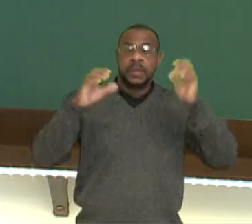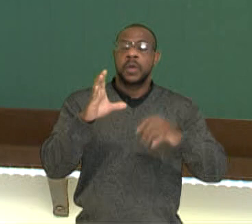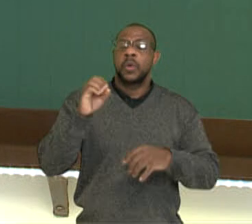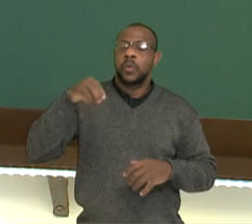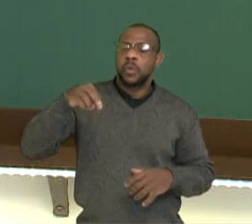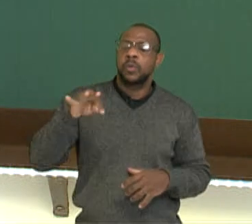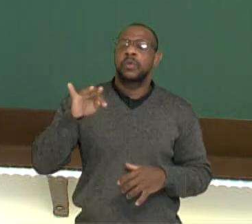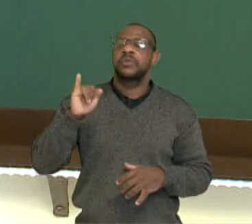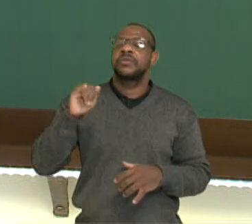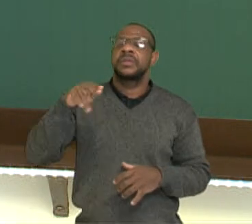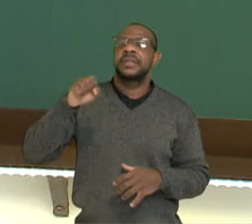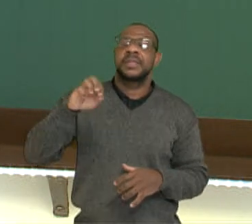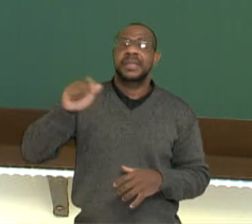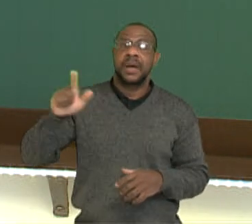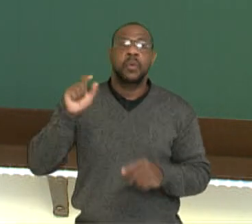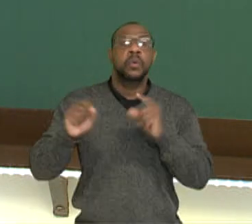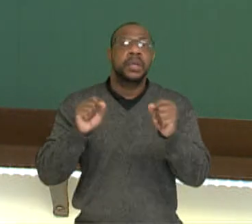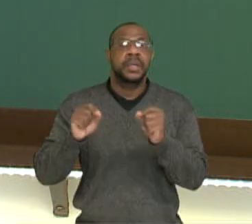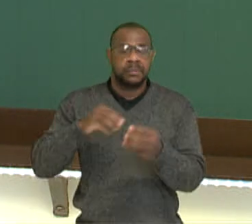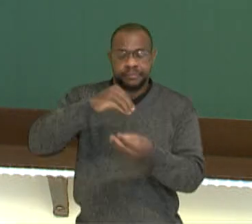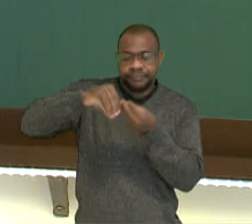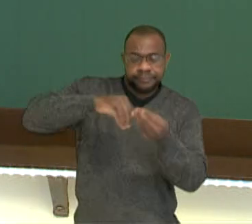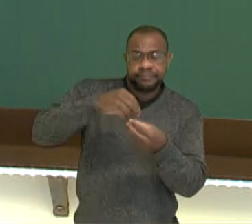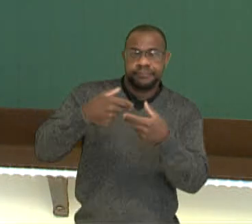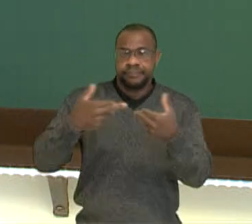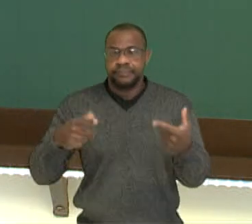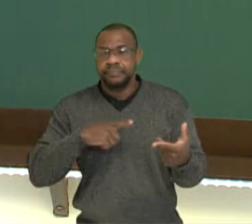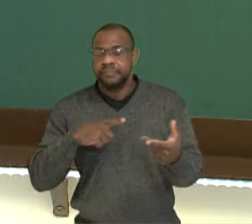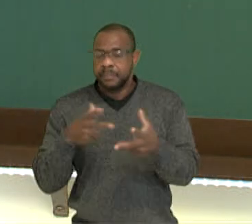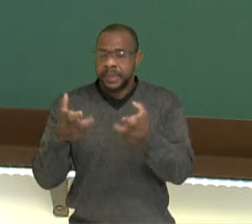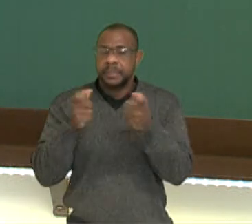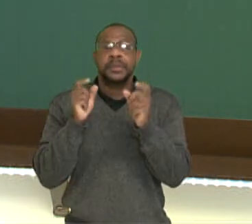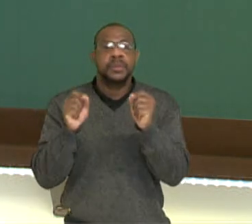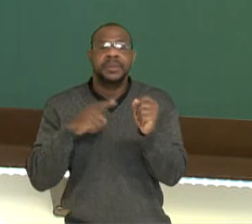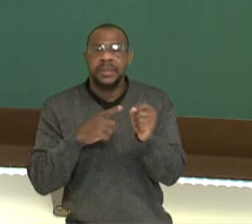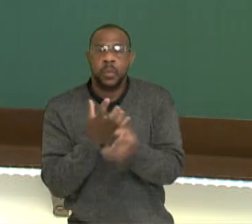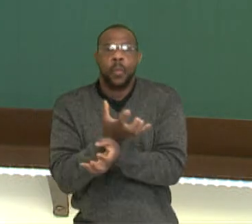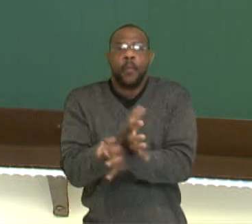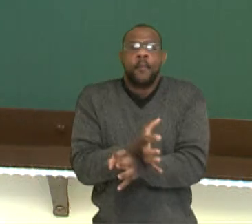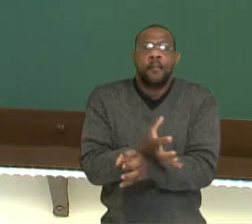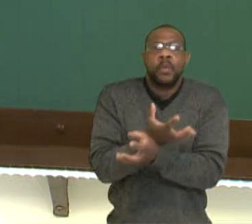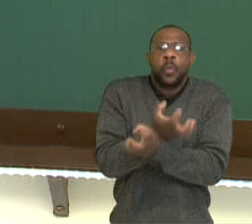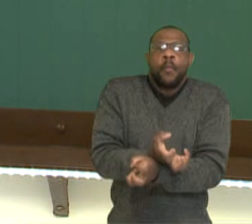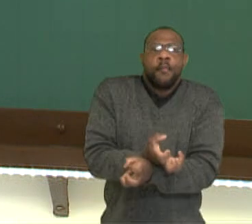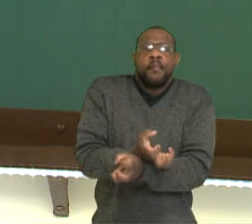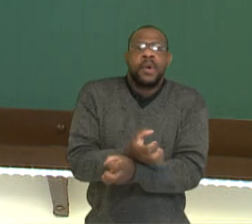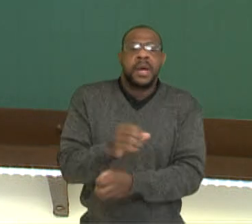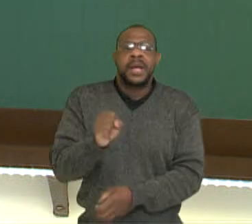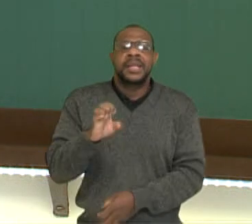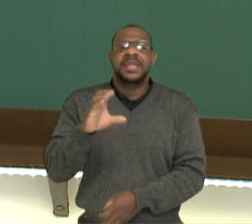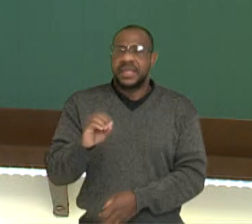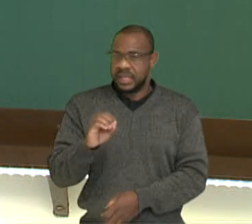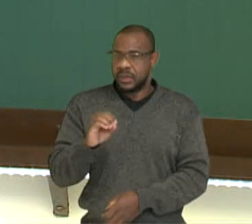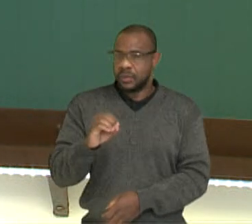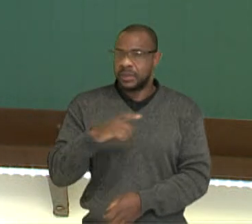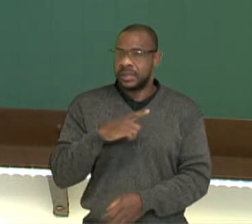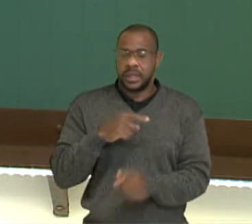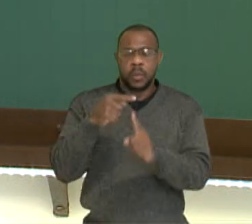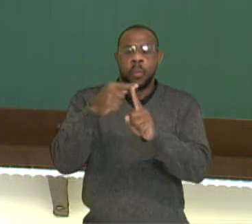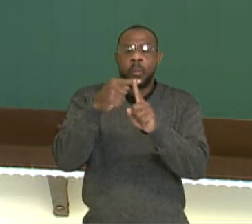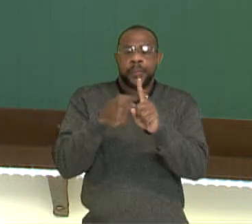continental, no temperado continental, nós vamos perceber que ele é mais seco, apresenta um teor menor de